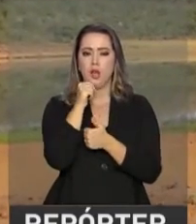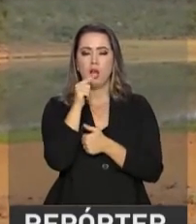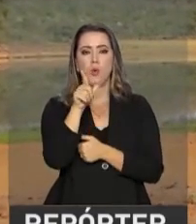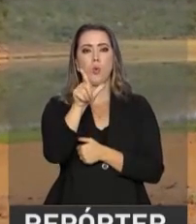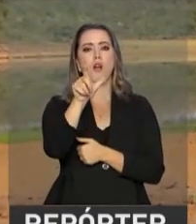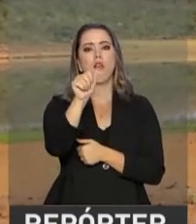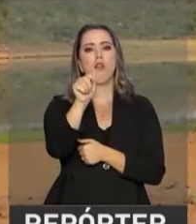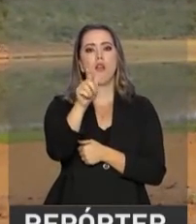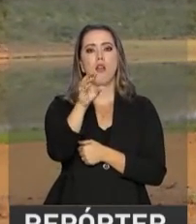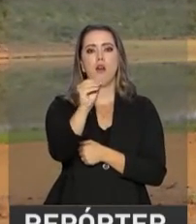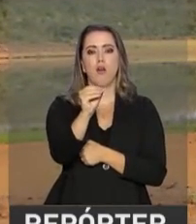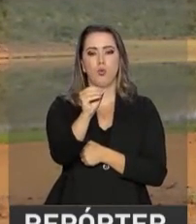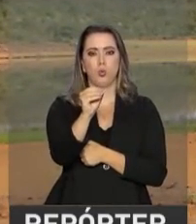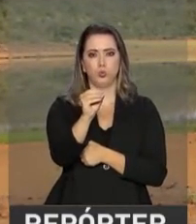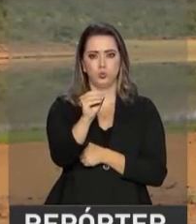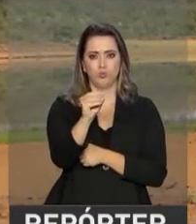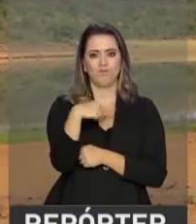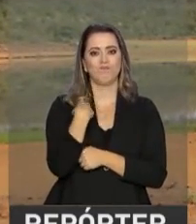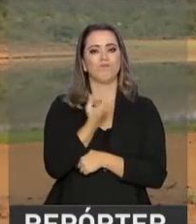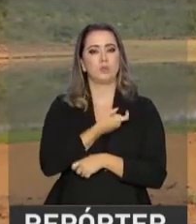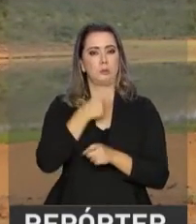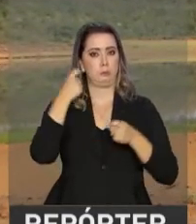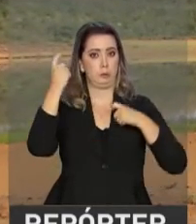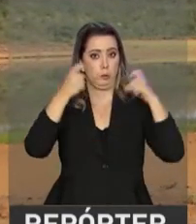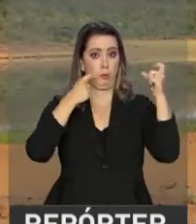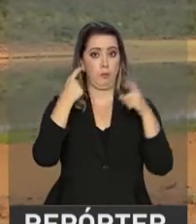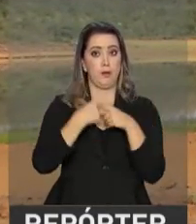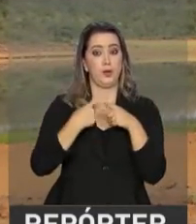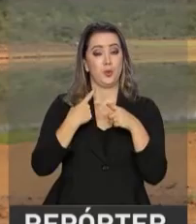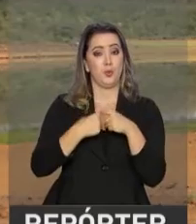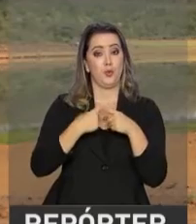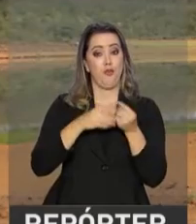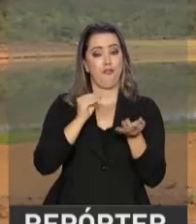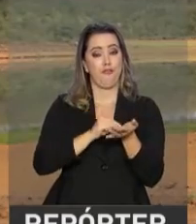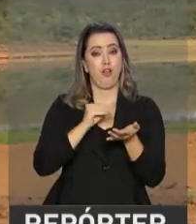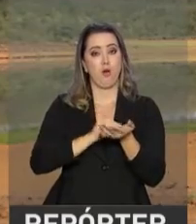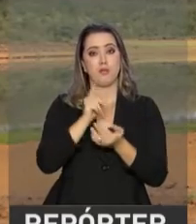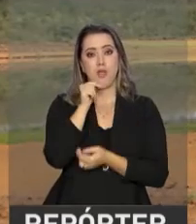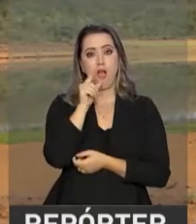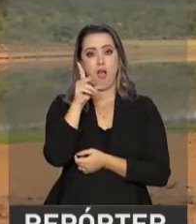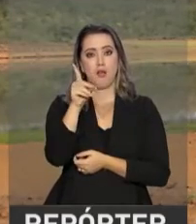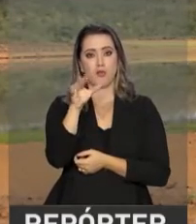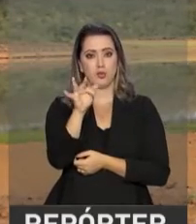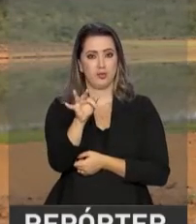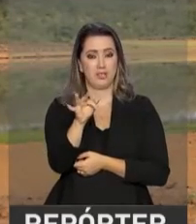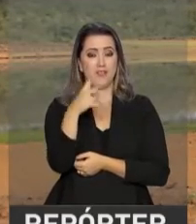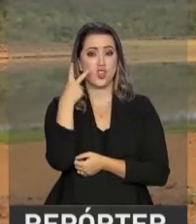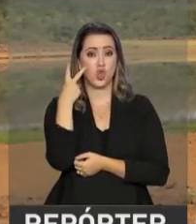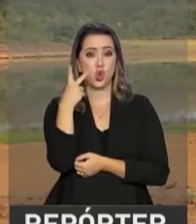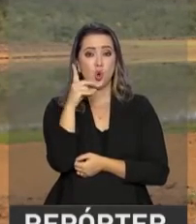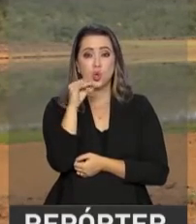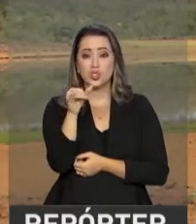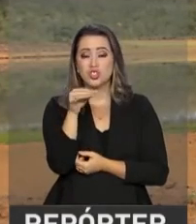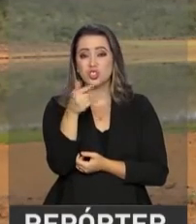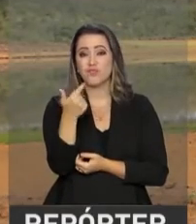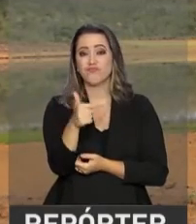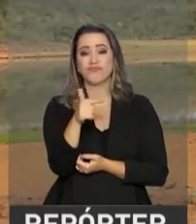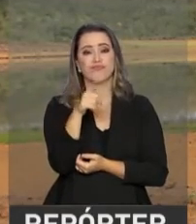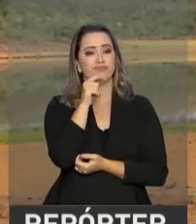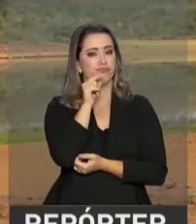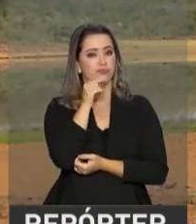que é muito importante nós estamos com um problema sério de racionamento no no df né passamos aí o racionamento de dois dias e